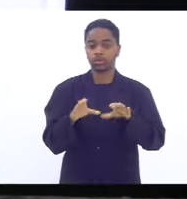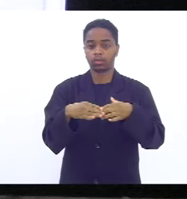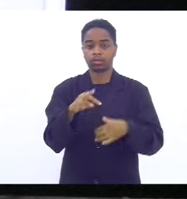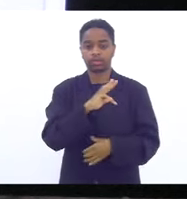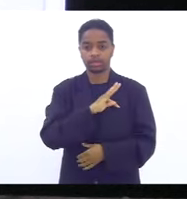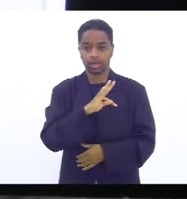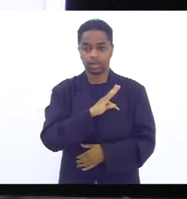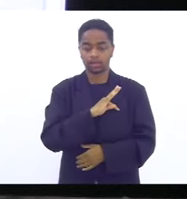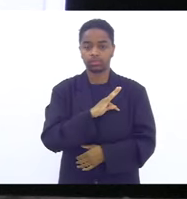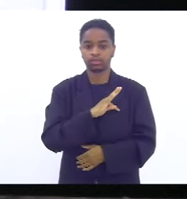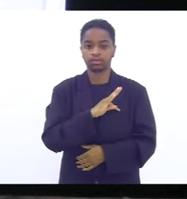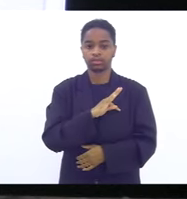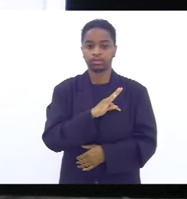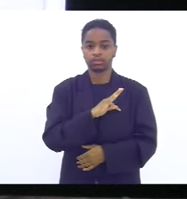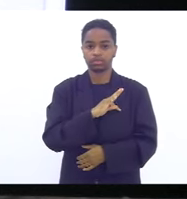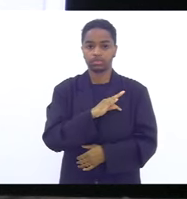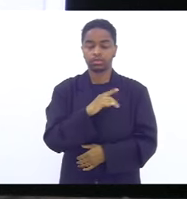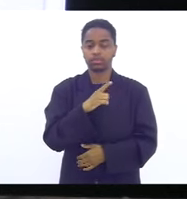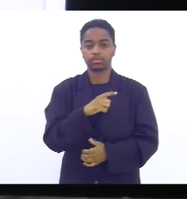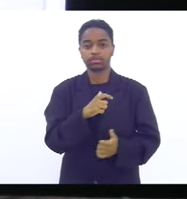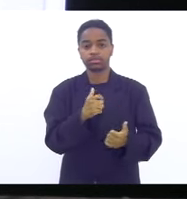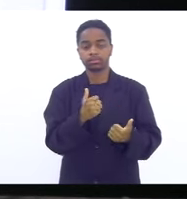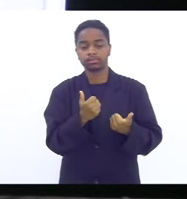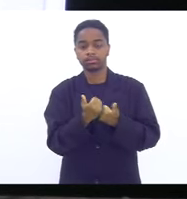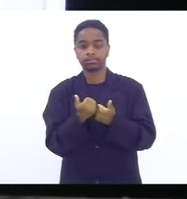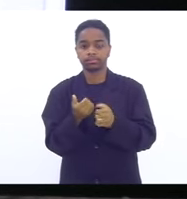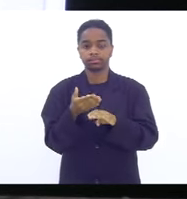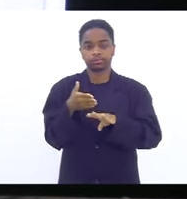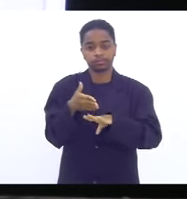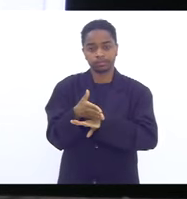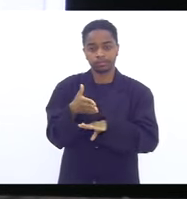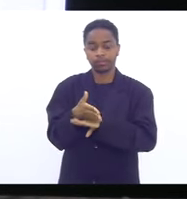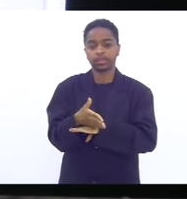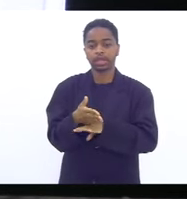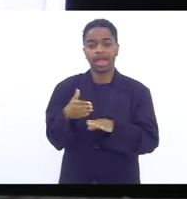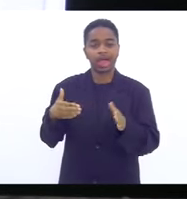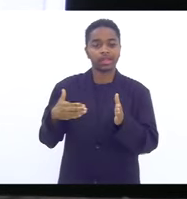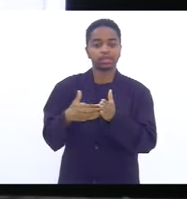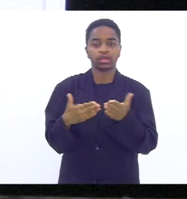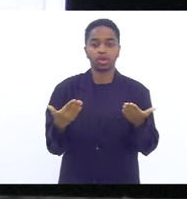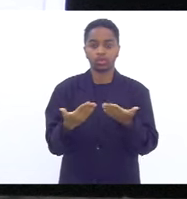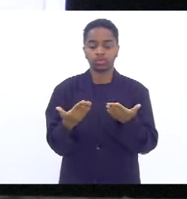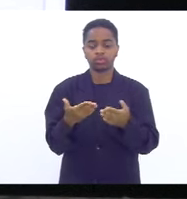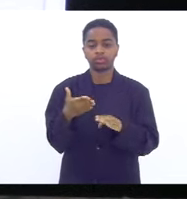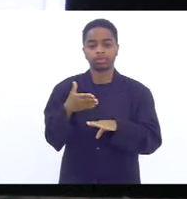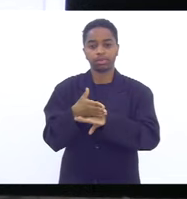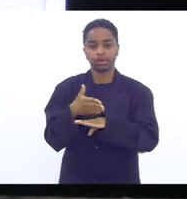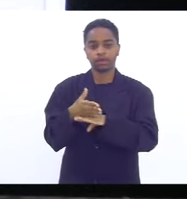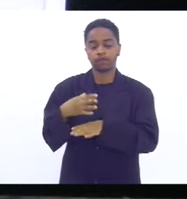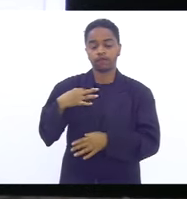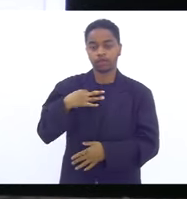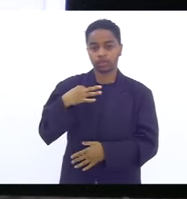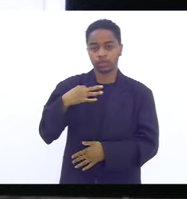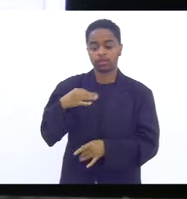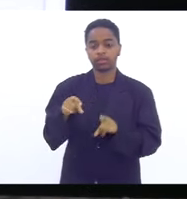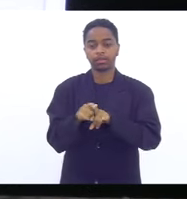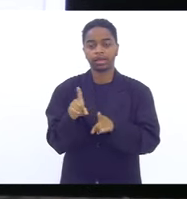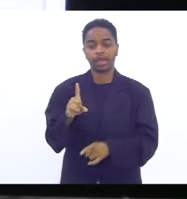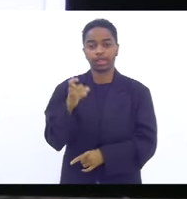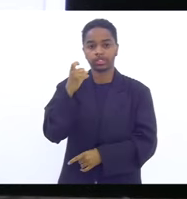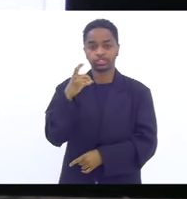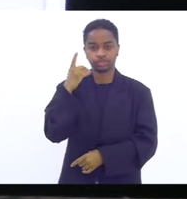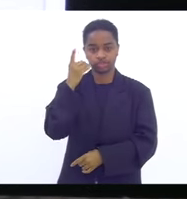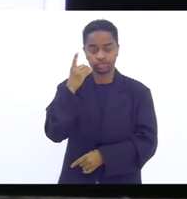nível que contou com a participação, e até hoje participa, de voluntários, ex-diretores das